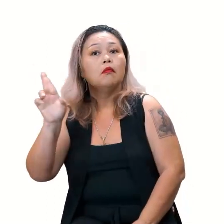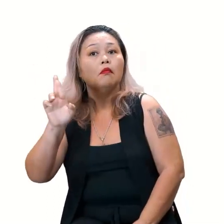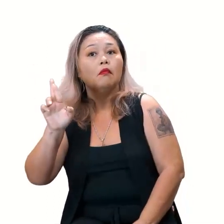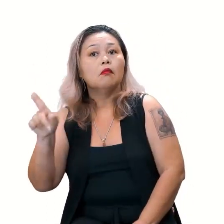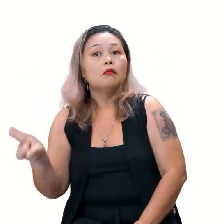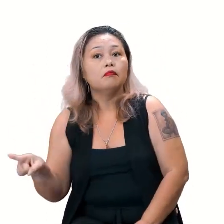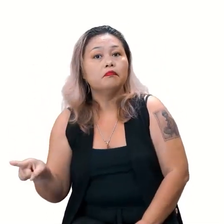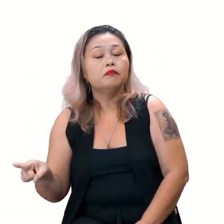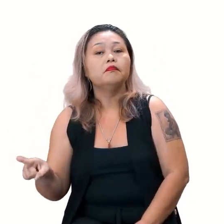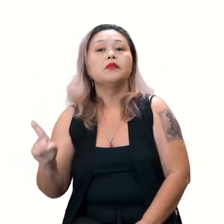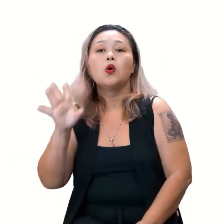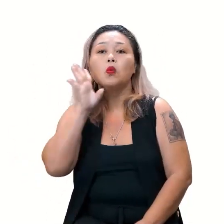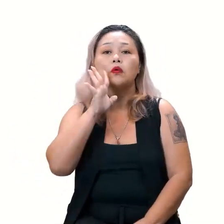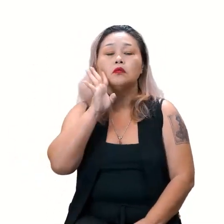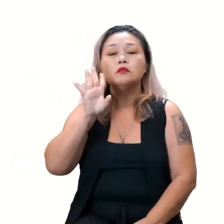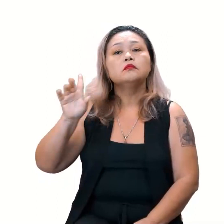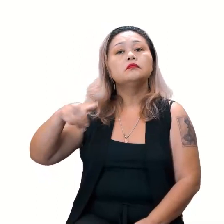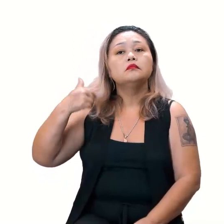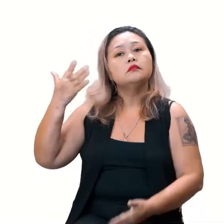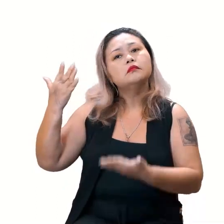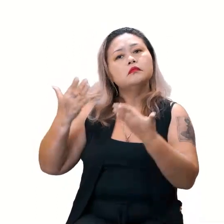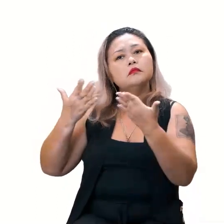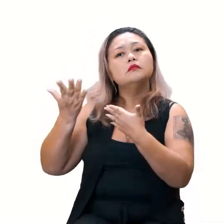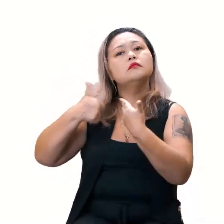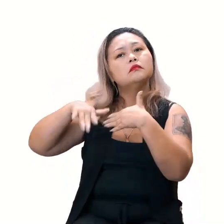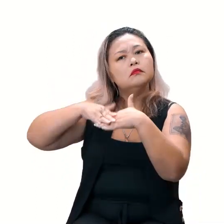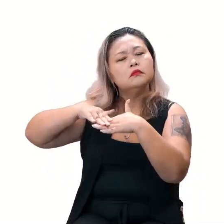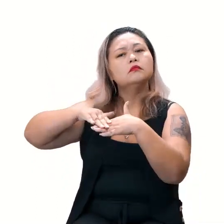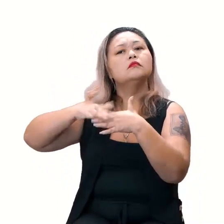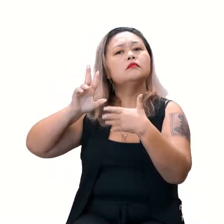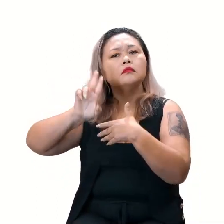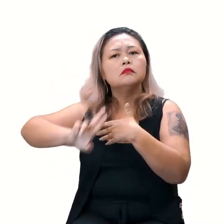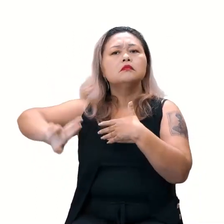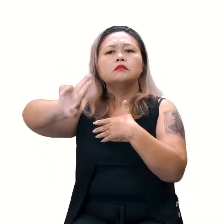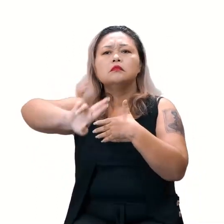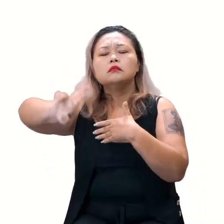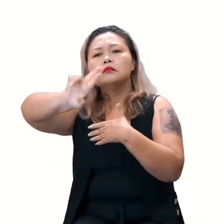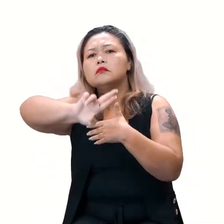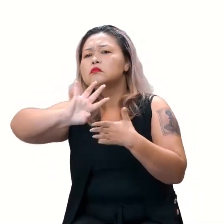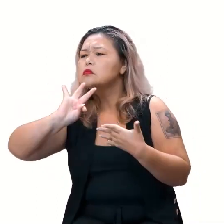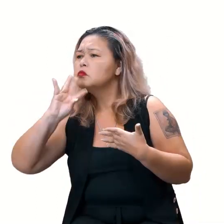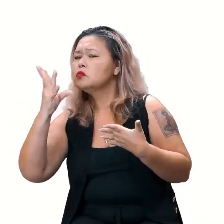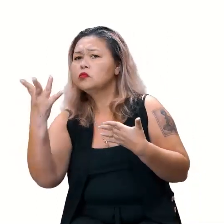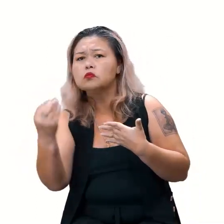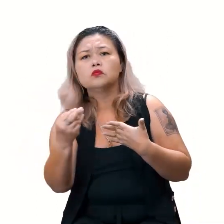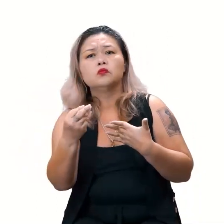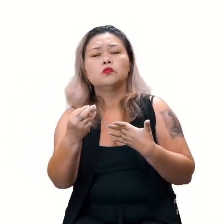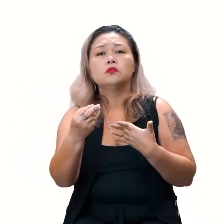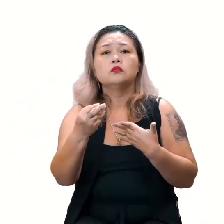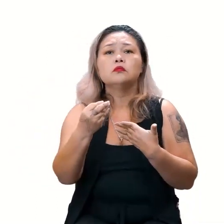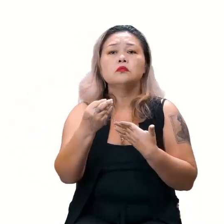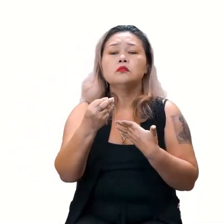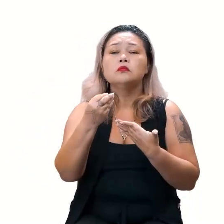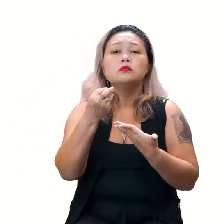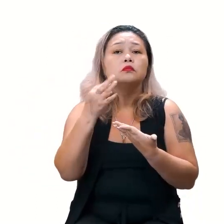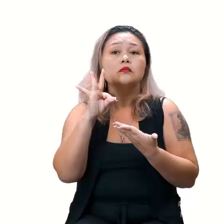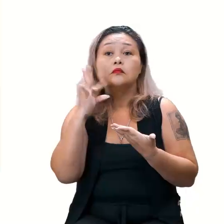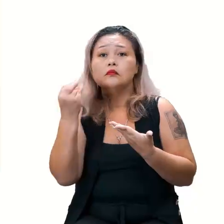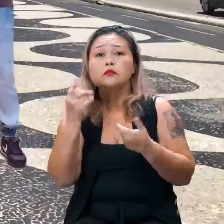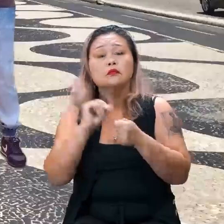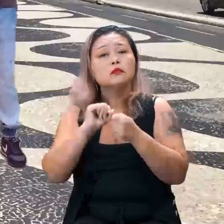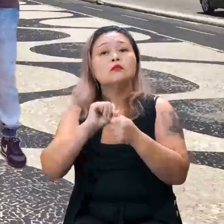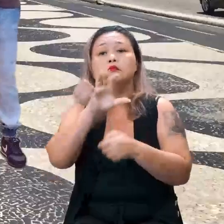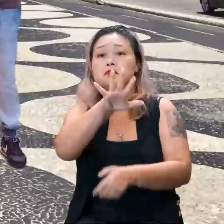legal. Então, com isso, a gente vê que a matemática está aplicada em tudo e em todas e em tudo que é a situação,